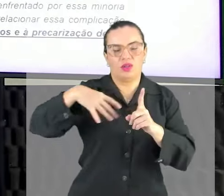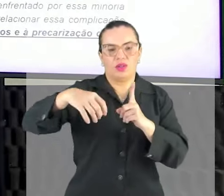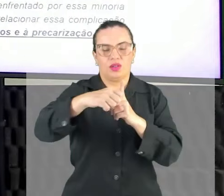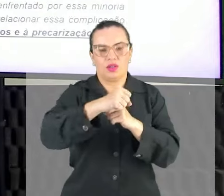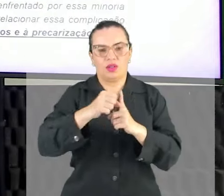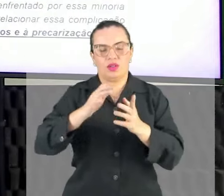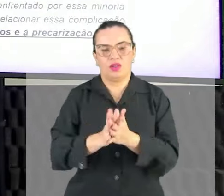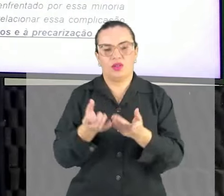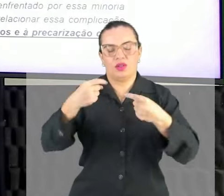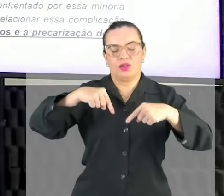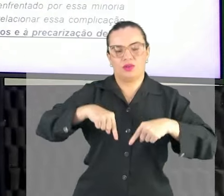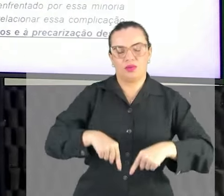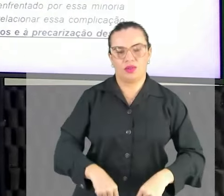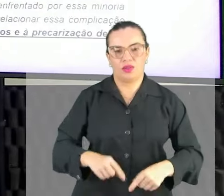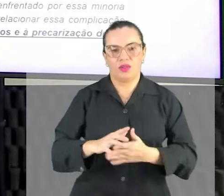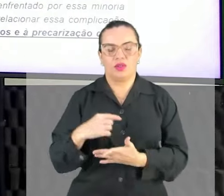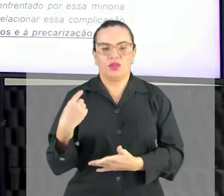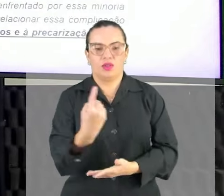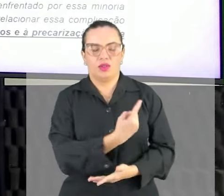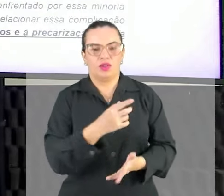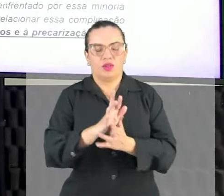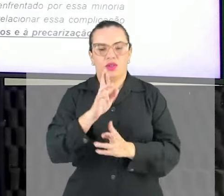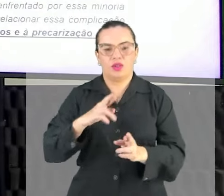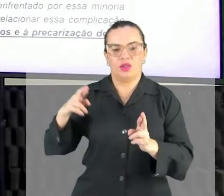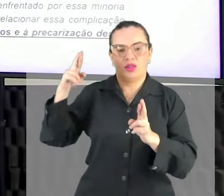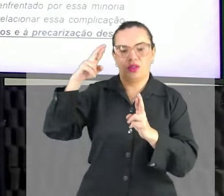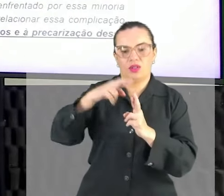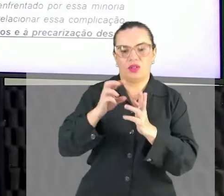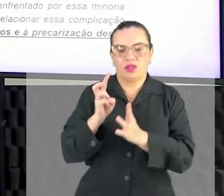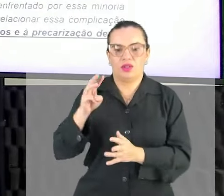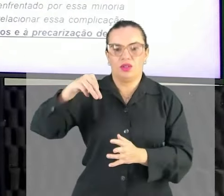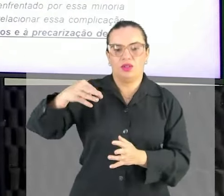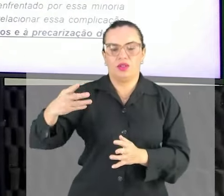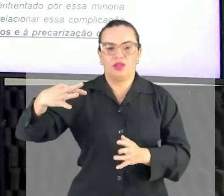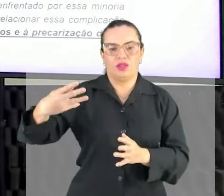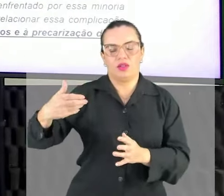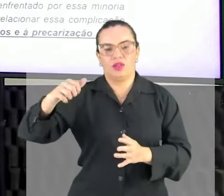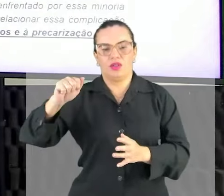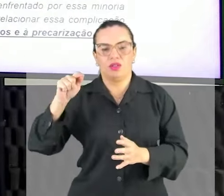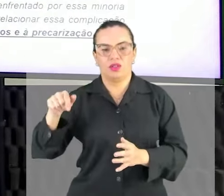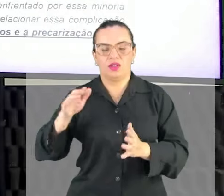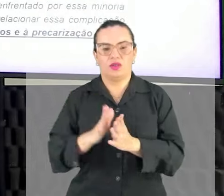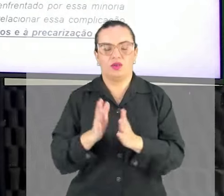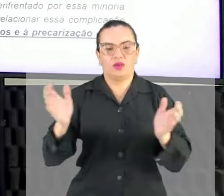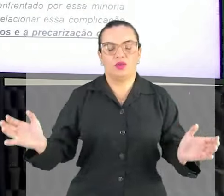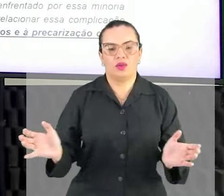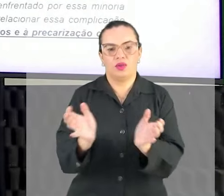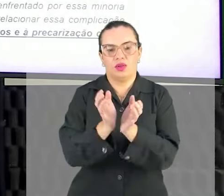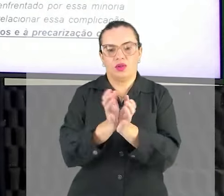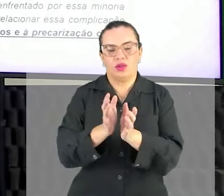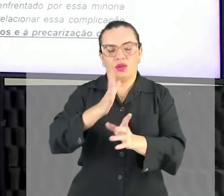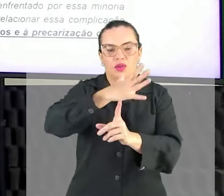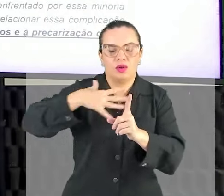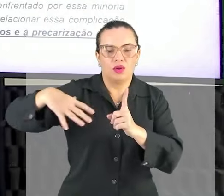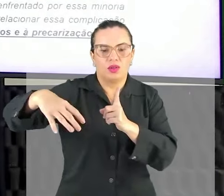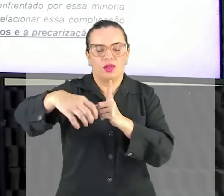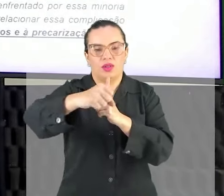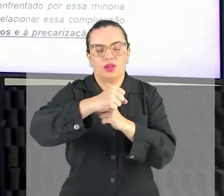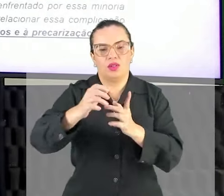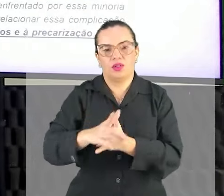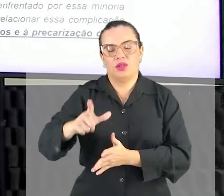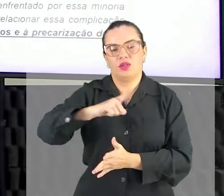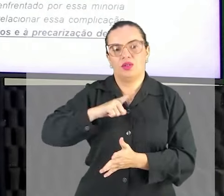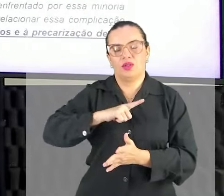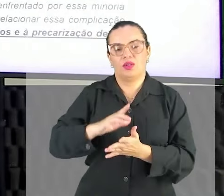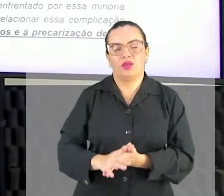sociologicamente ou antropologicamente nós nos referimos a minorias, estamos falando de uma camada ou de um grupo social que teve